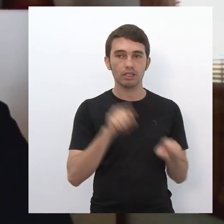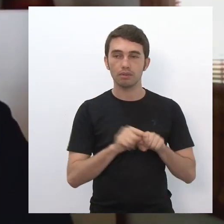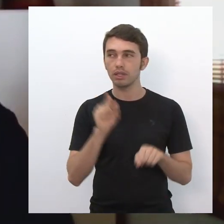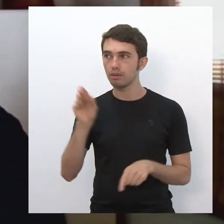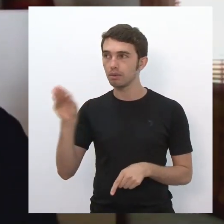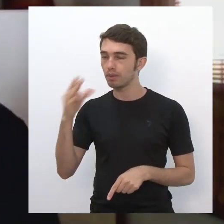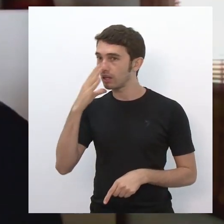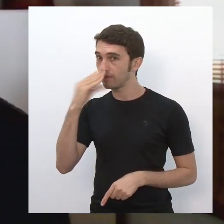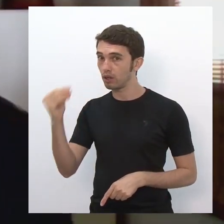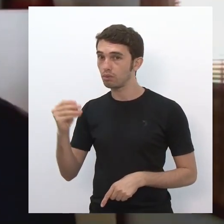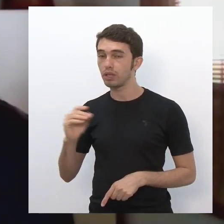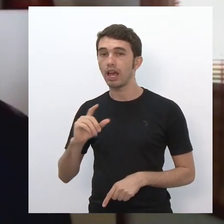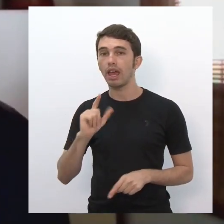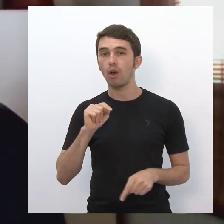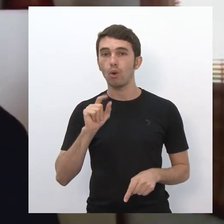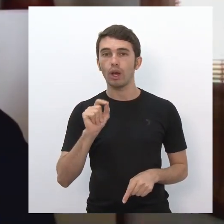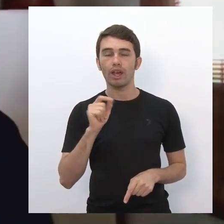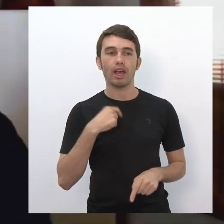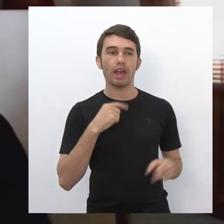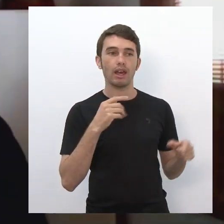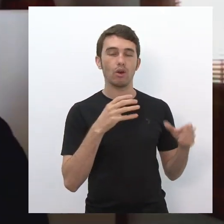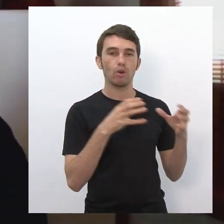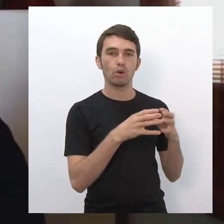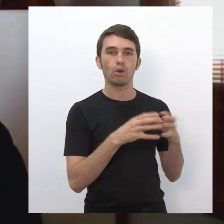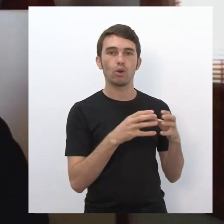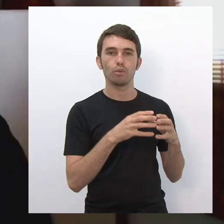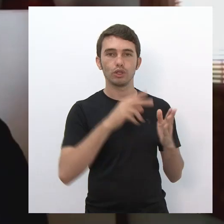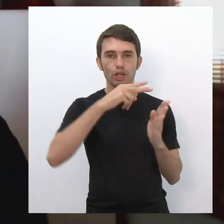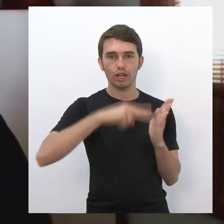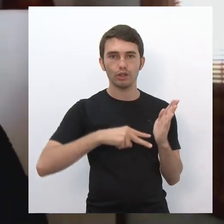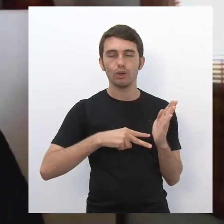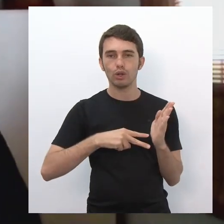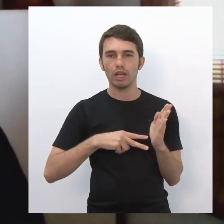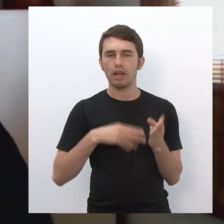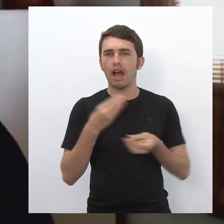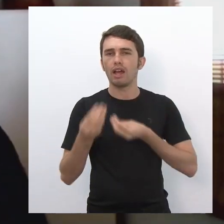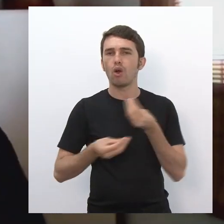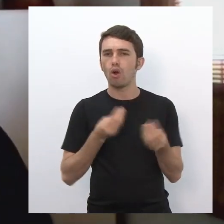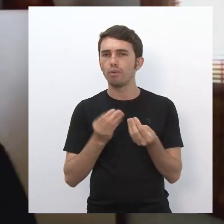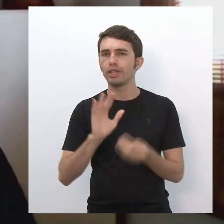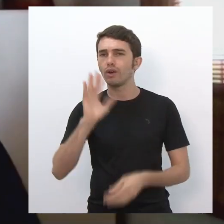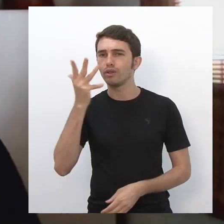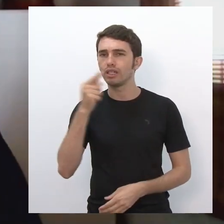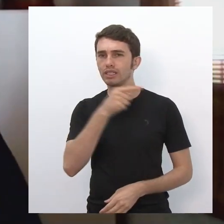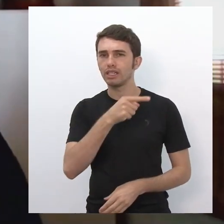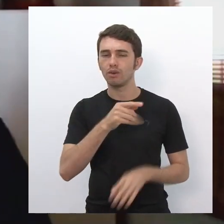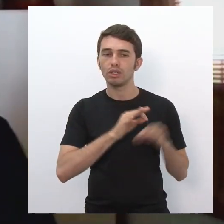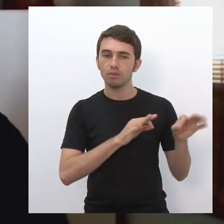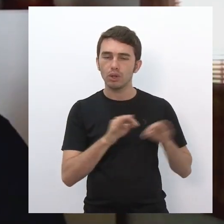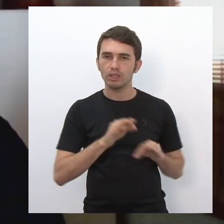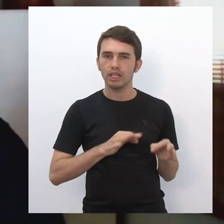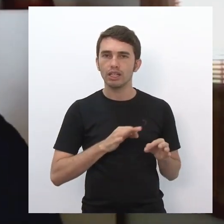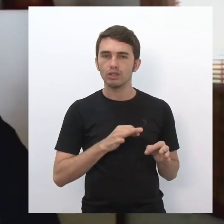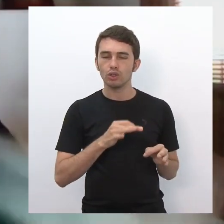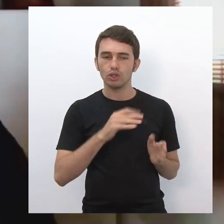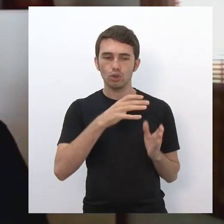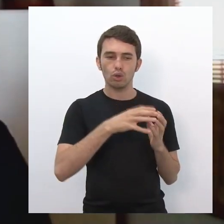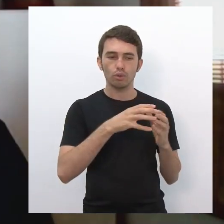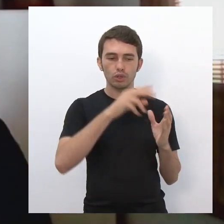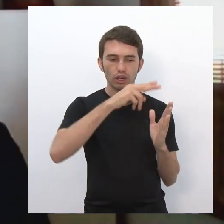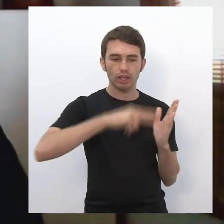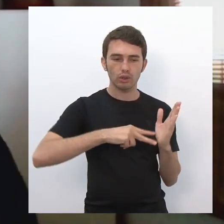foi a criação do clube de leitura no formato presencial e depois como é que foi esse processo nesse período